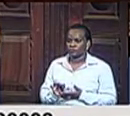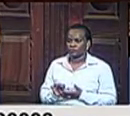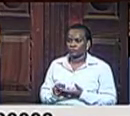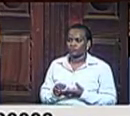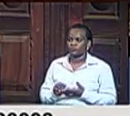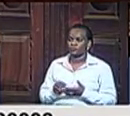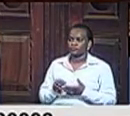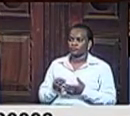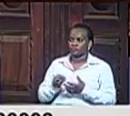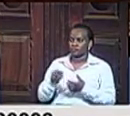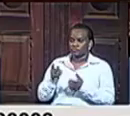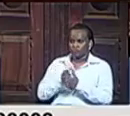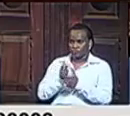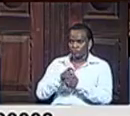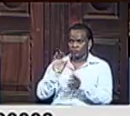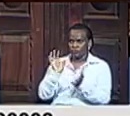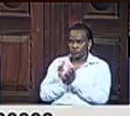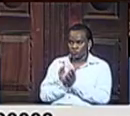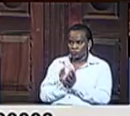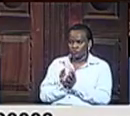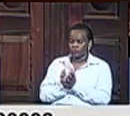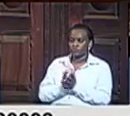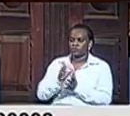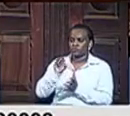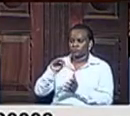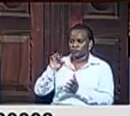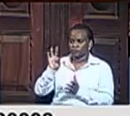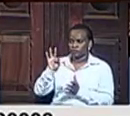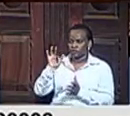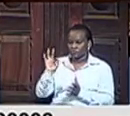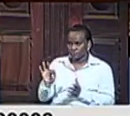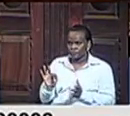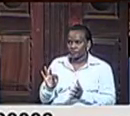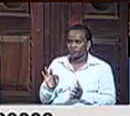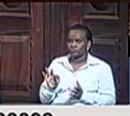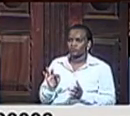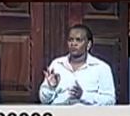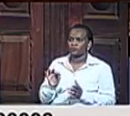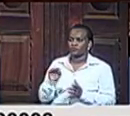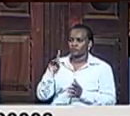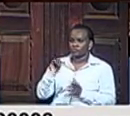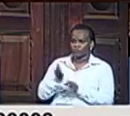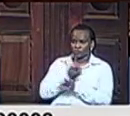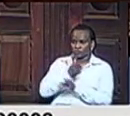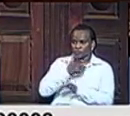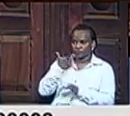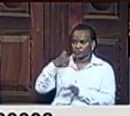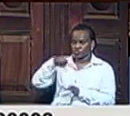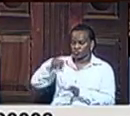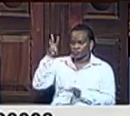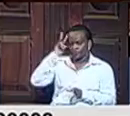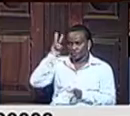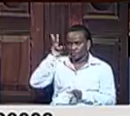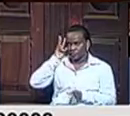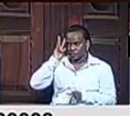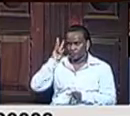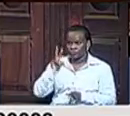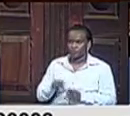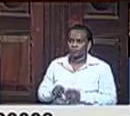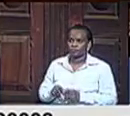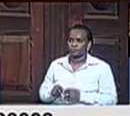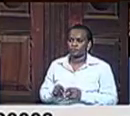na sua primeira turma do Supremo Tribunal Federal no último dia 29, terça-feira,